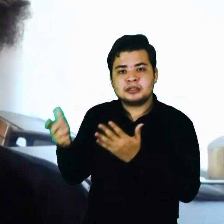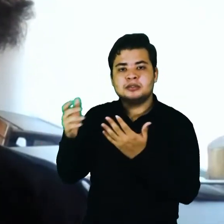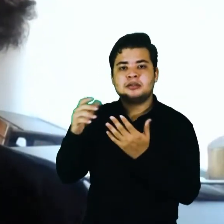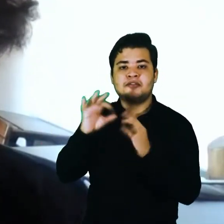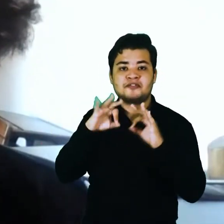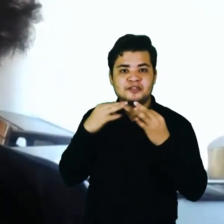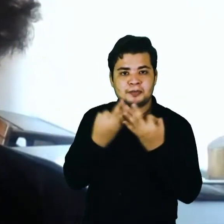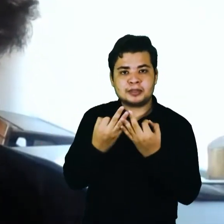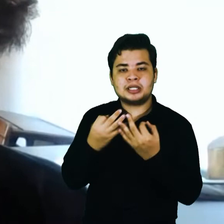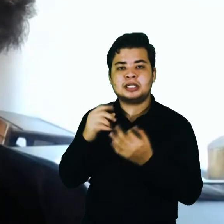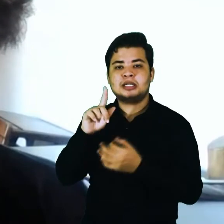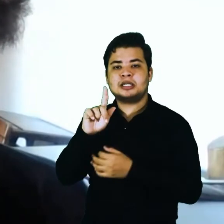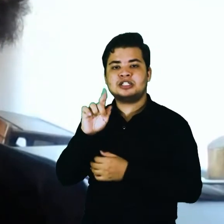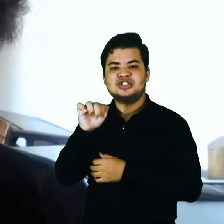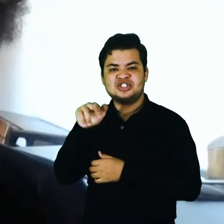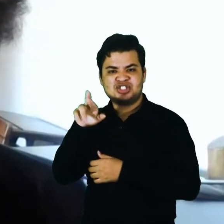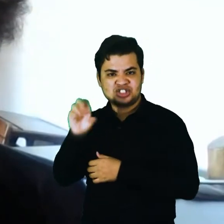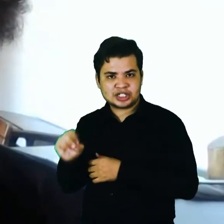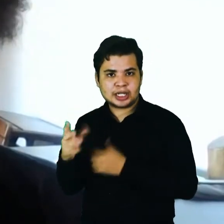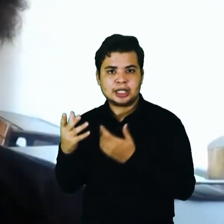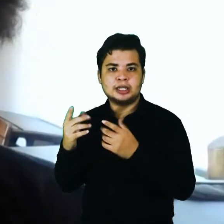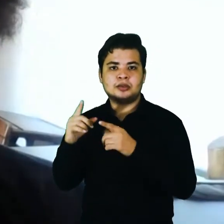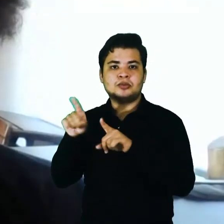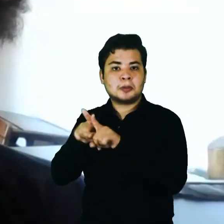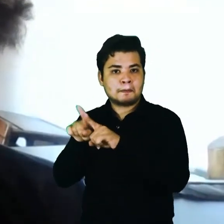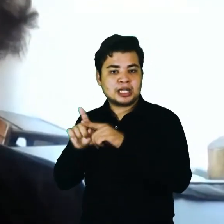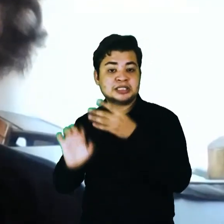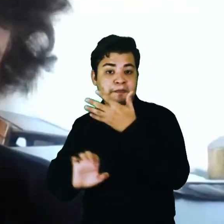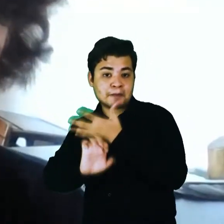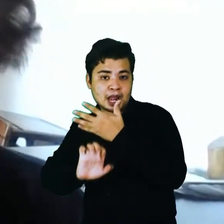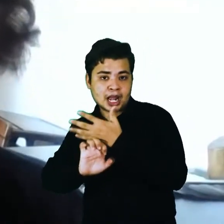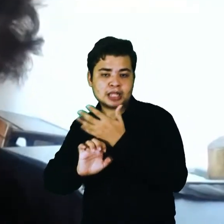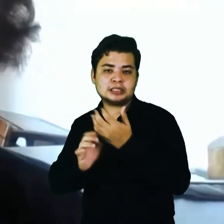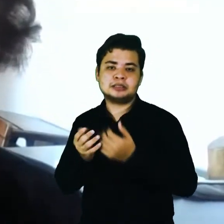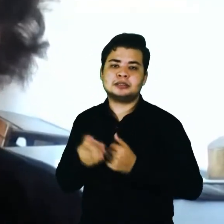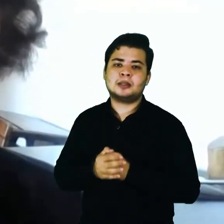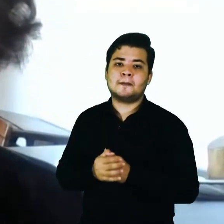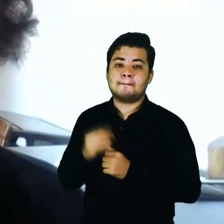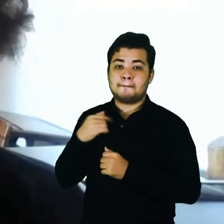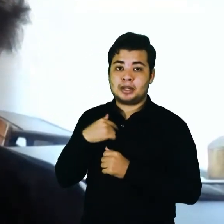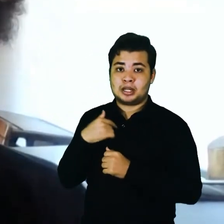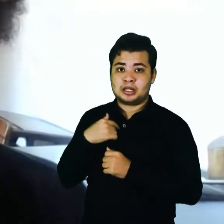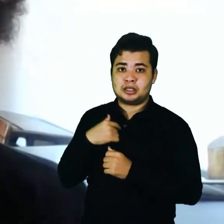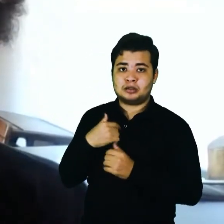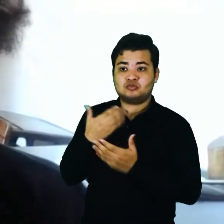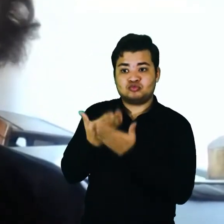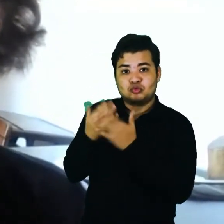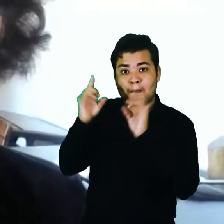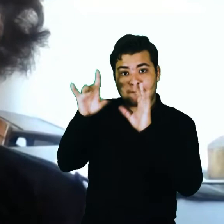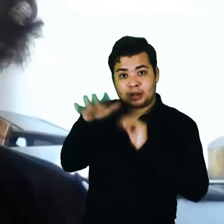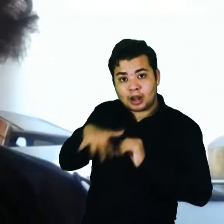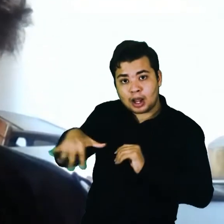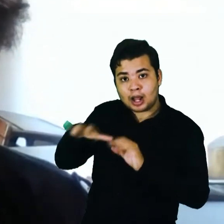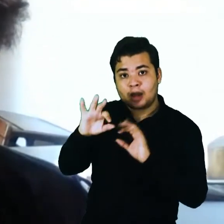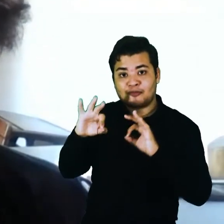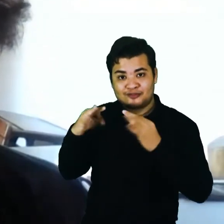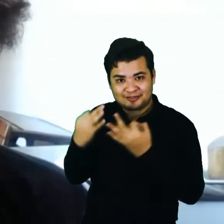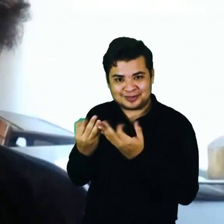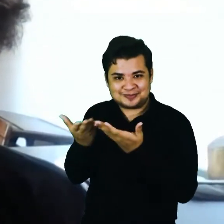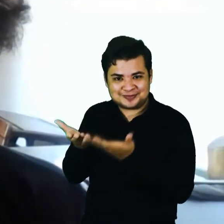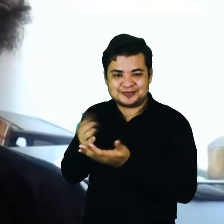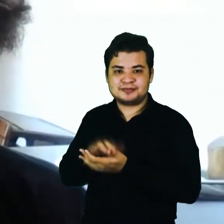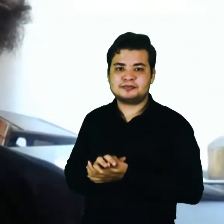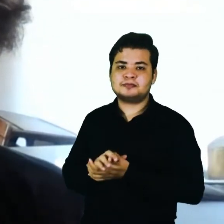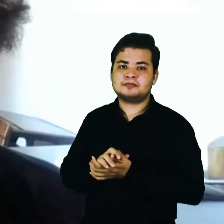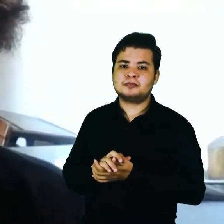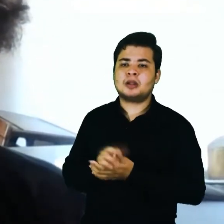depois espécies, e aí eu sou especialista na família. Fiz a flora de São